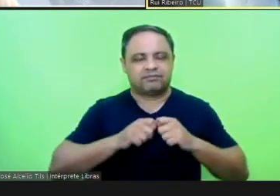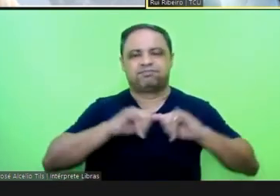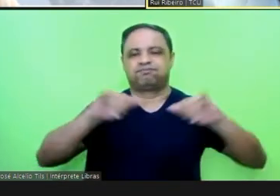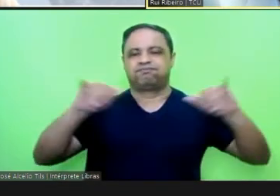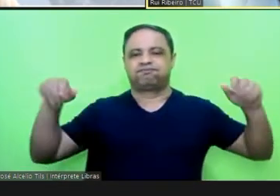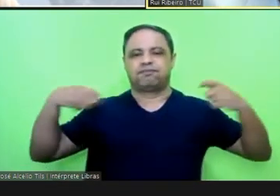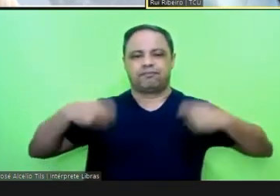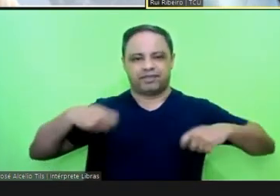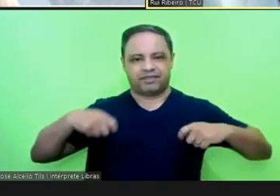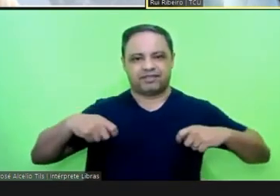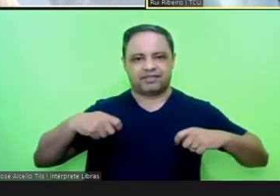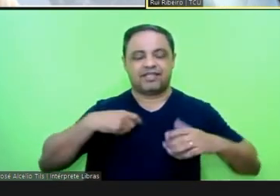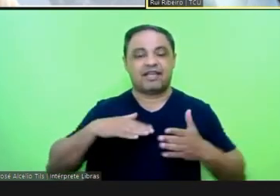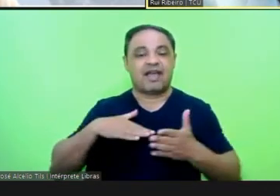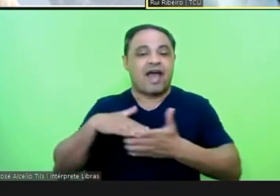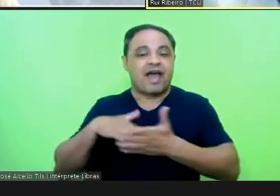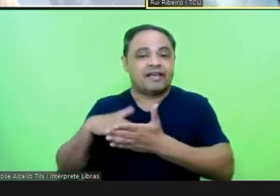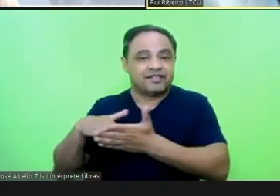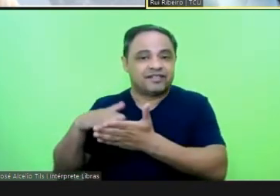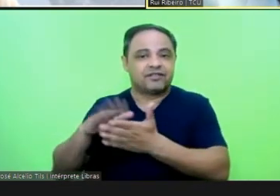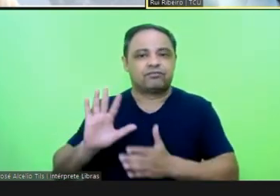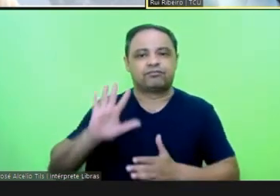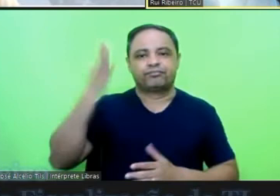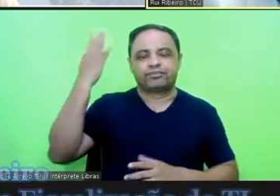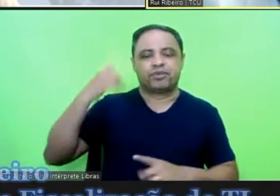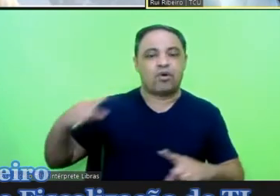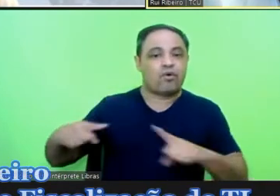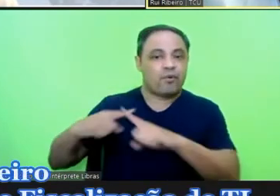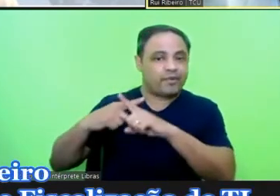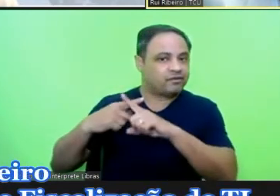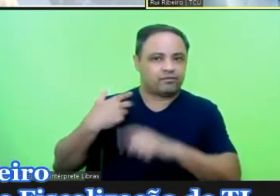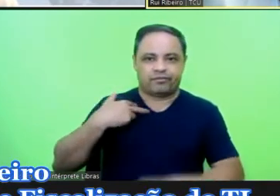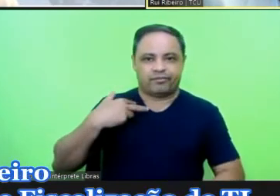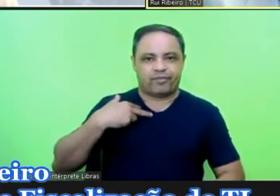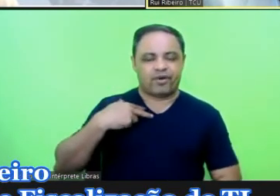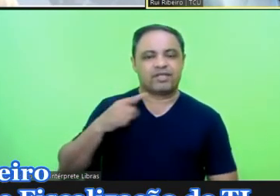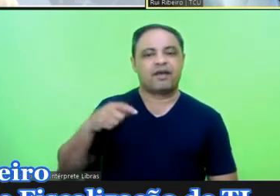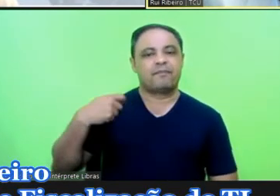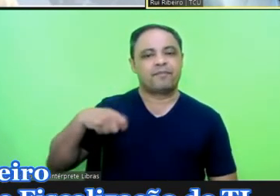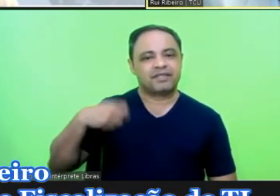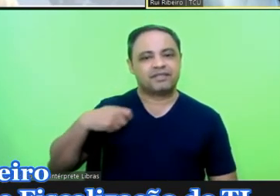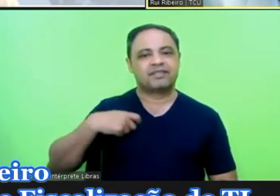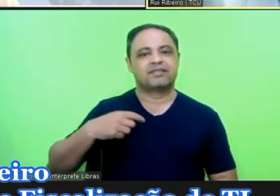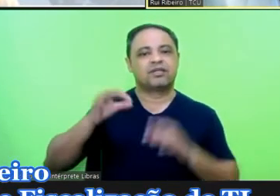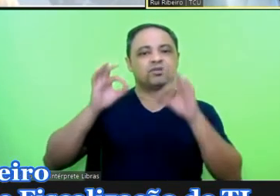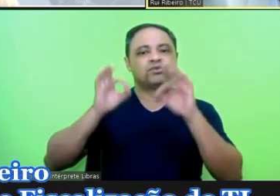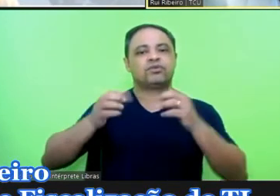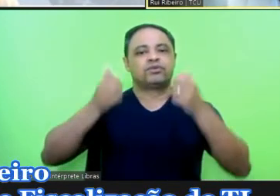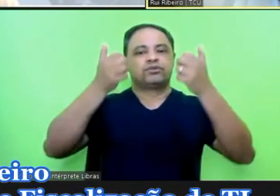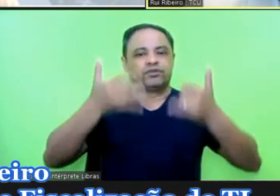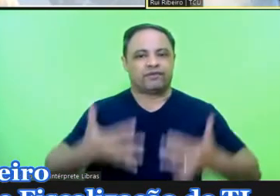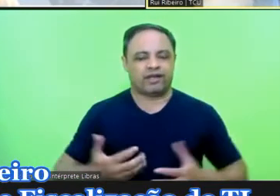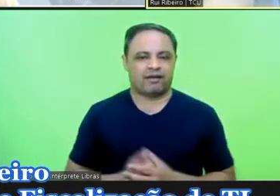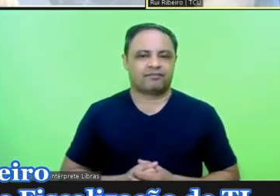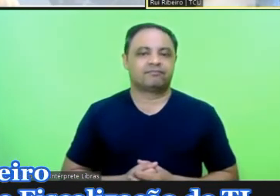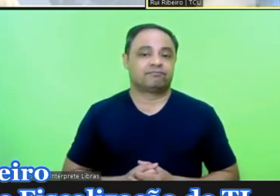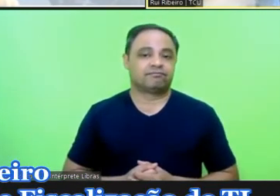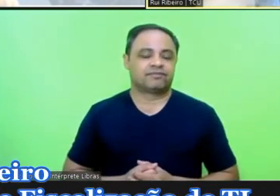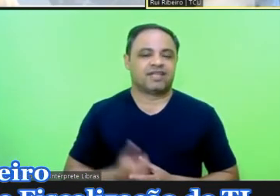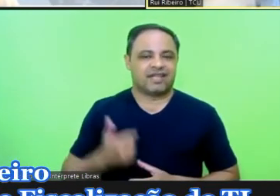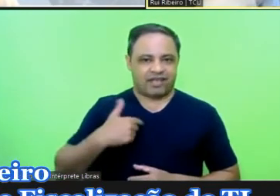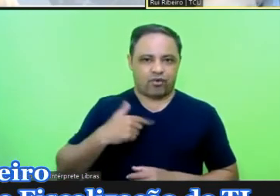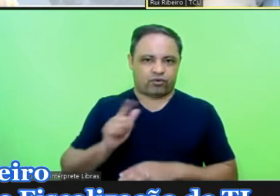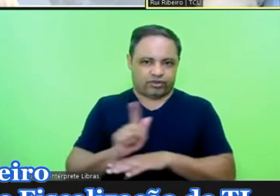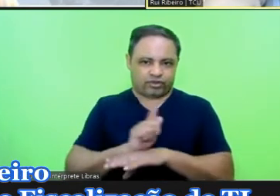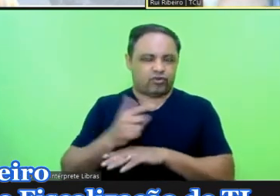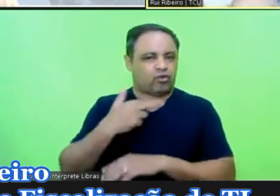e a restrição de um eventual competidor, ela tem que ser justificada. Eu, como gestor público, não posso